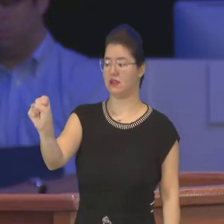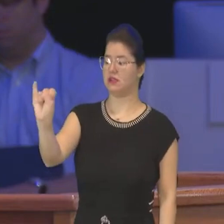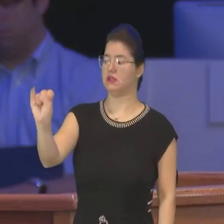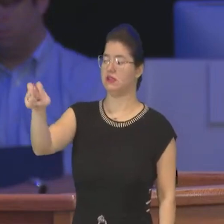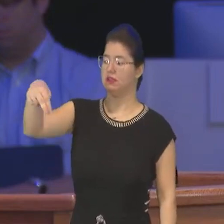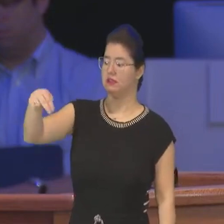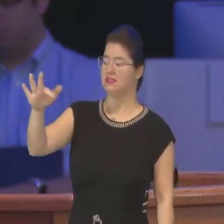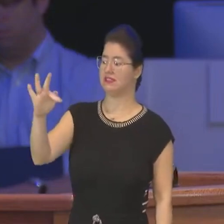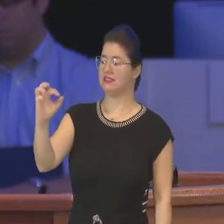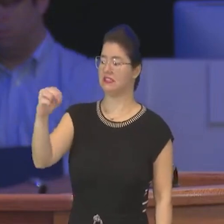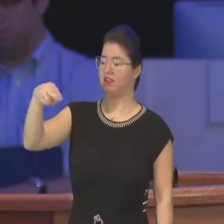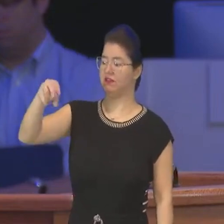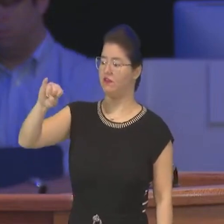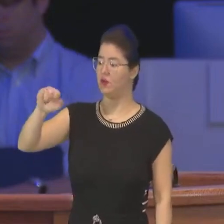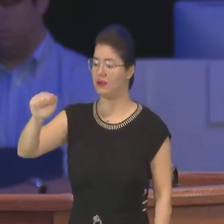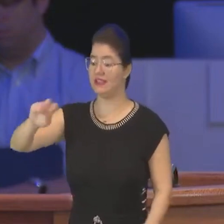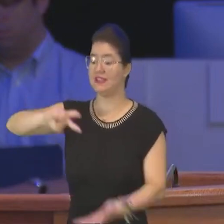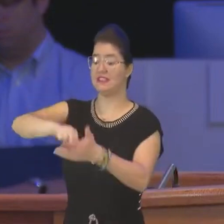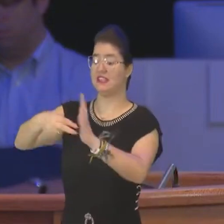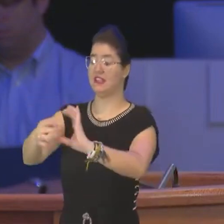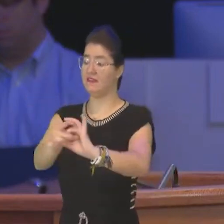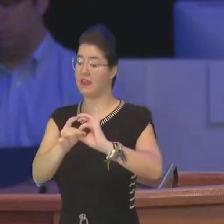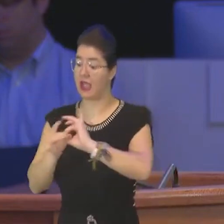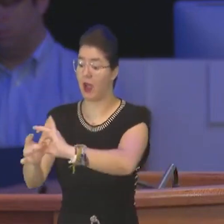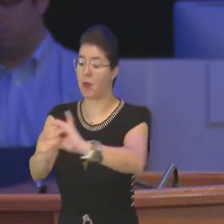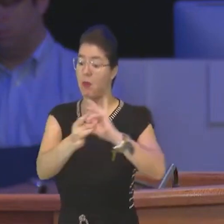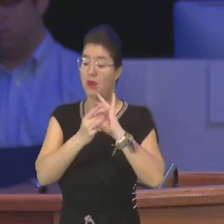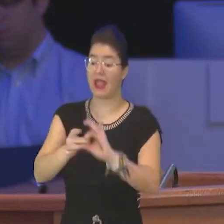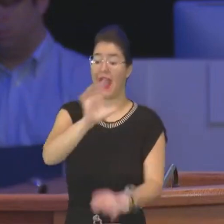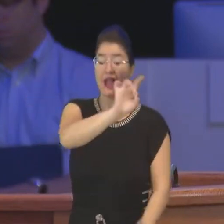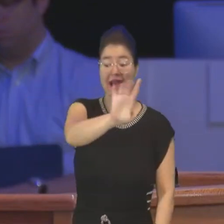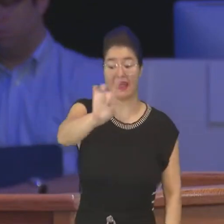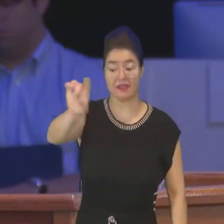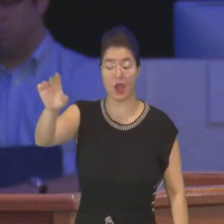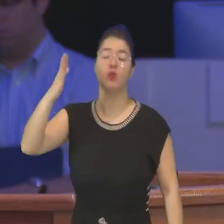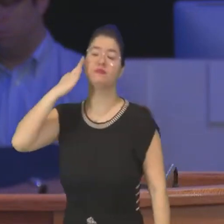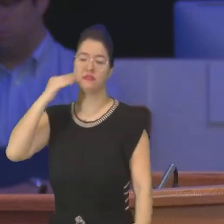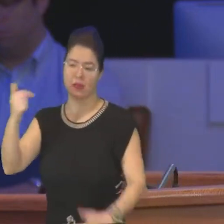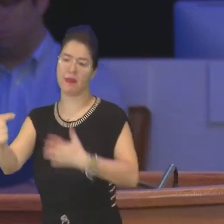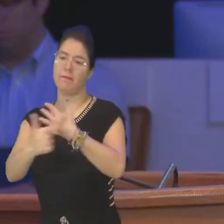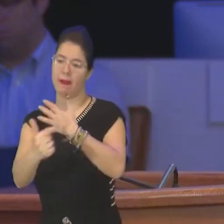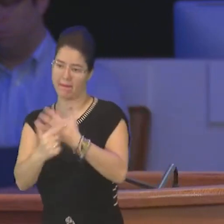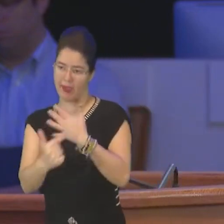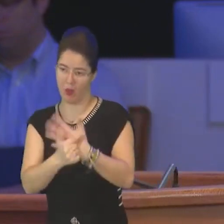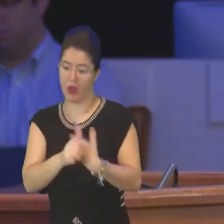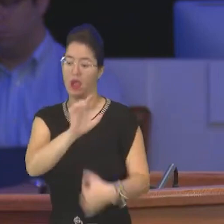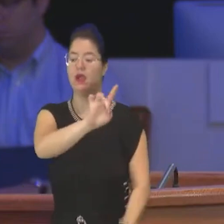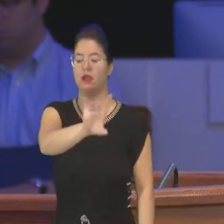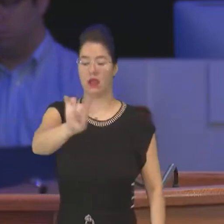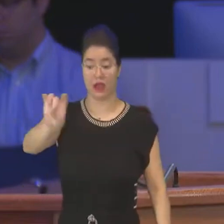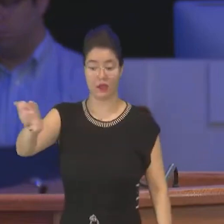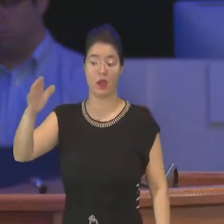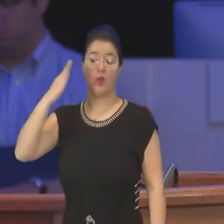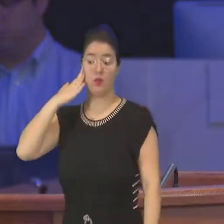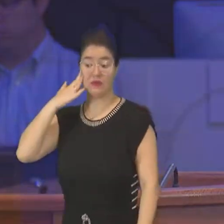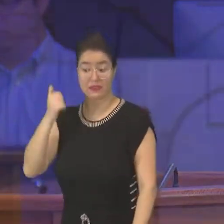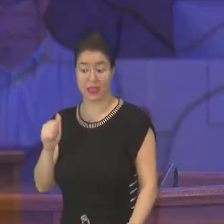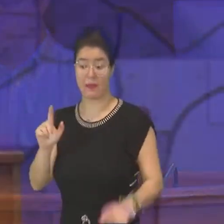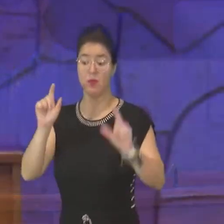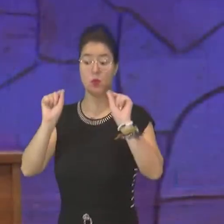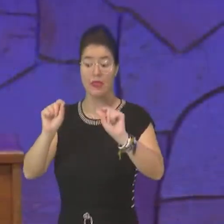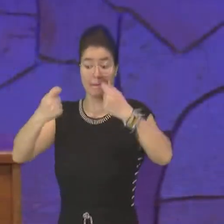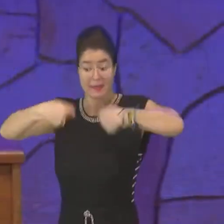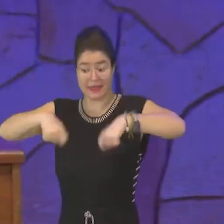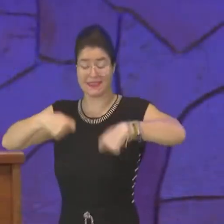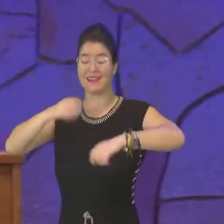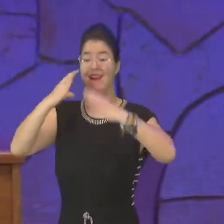significa harmonia, cada um sabe o que faz e cada um sabe o que deve